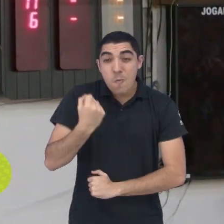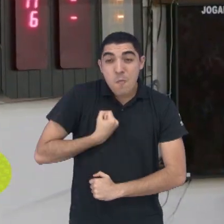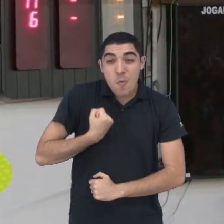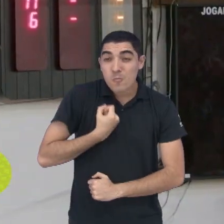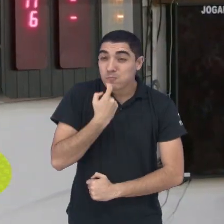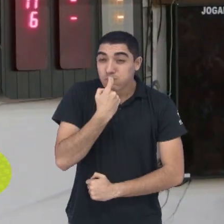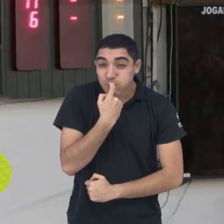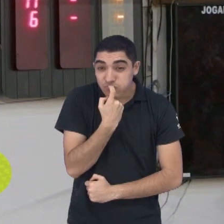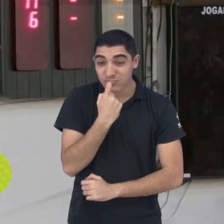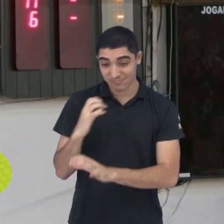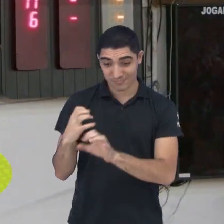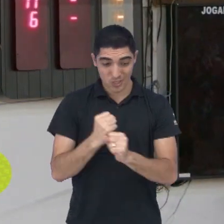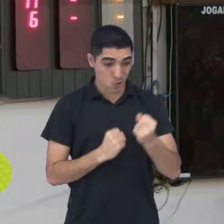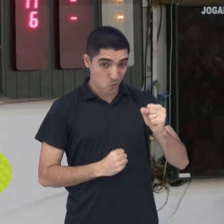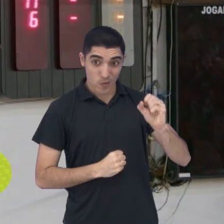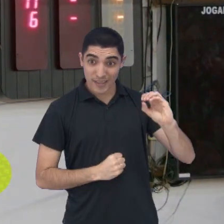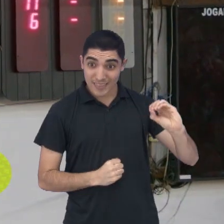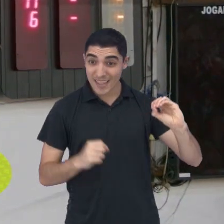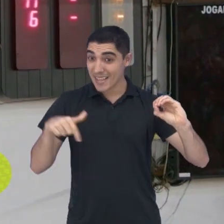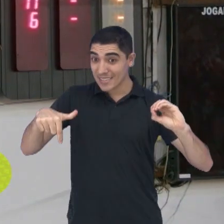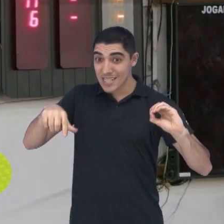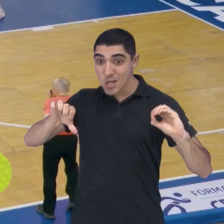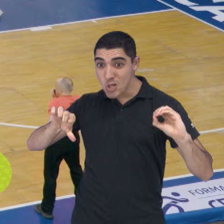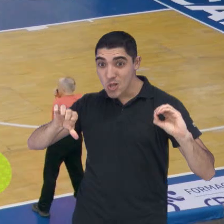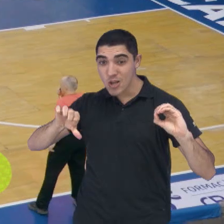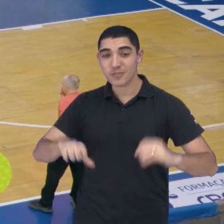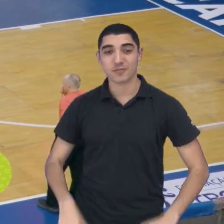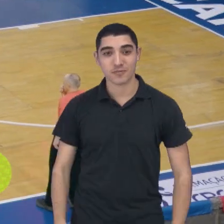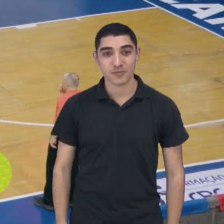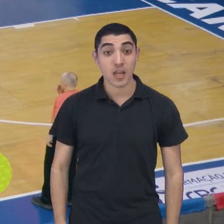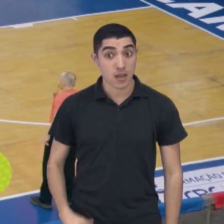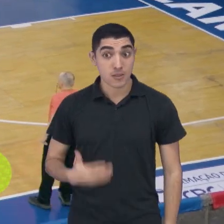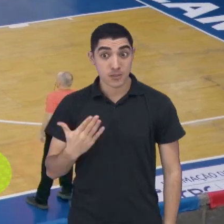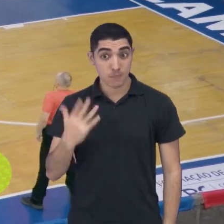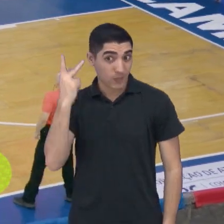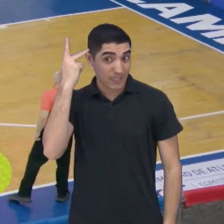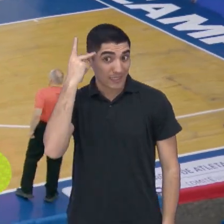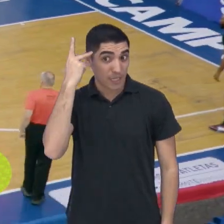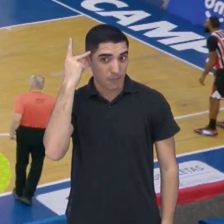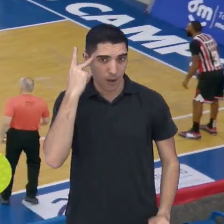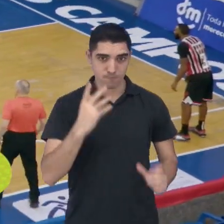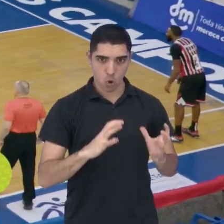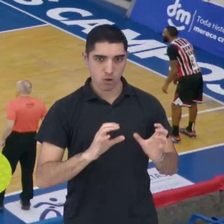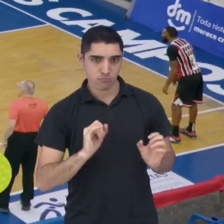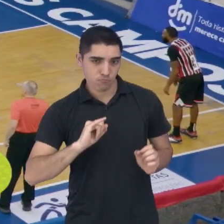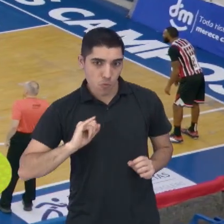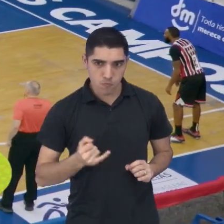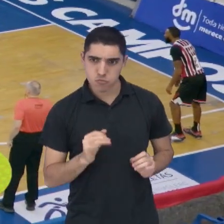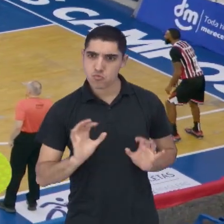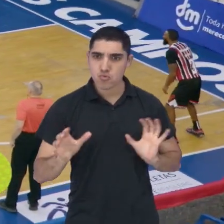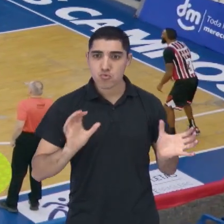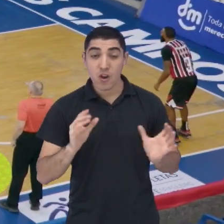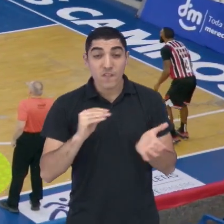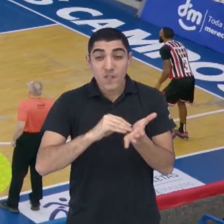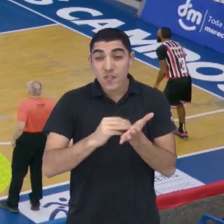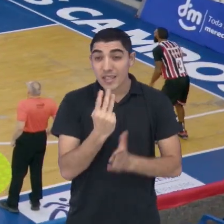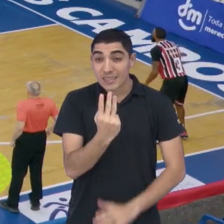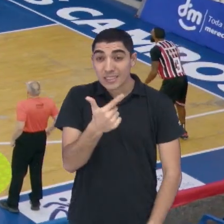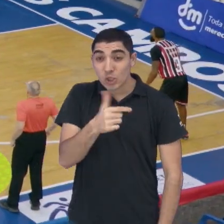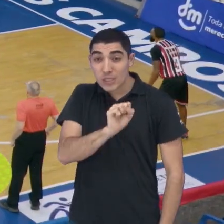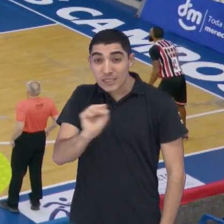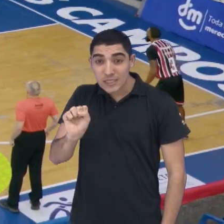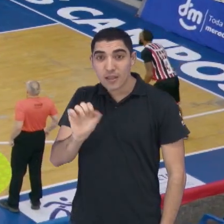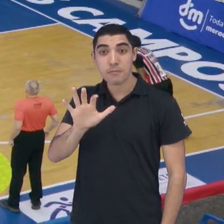atrás, 80-79. Agora a posse era tricolor, restando 32 segundos. Mas